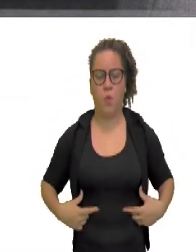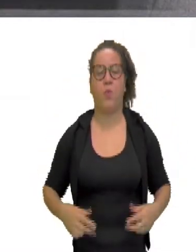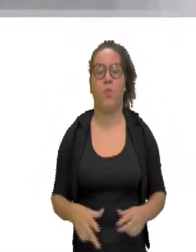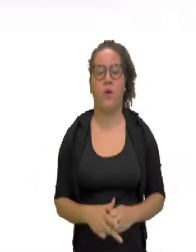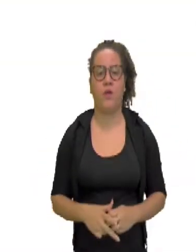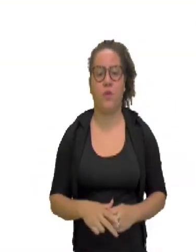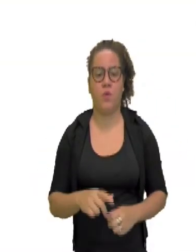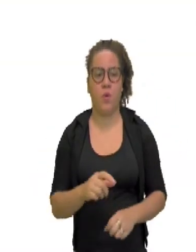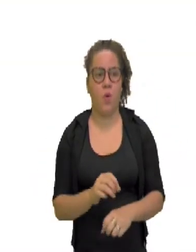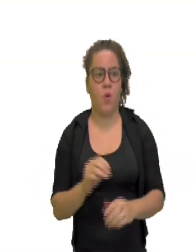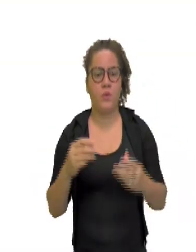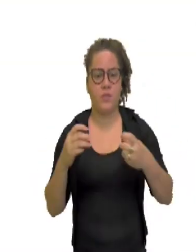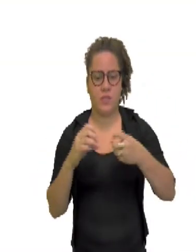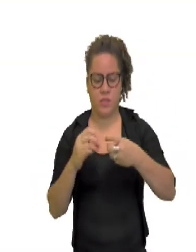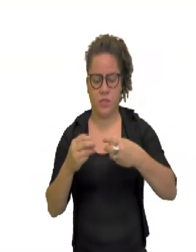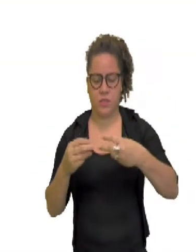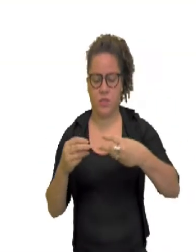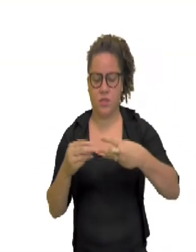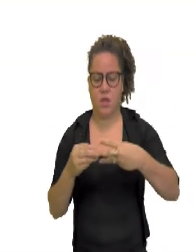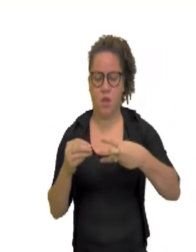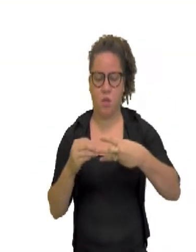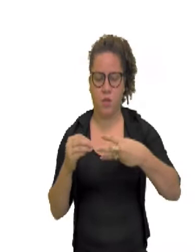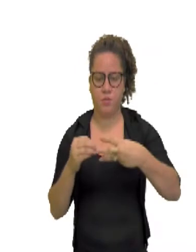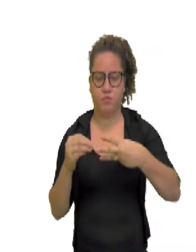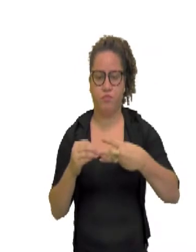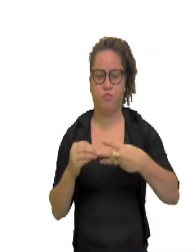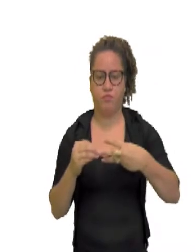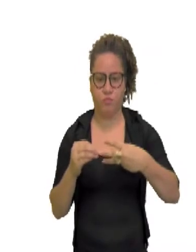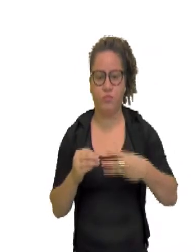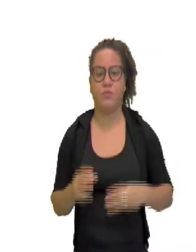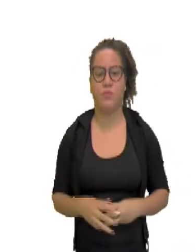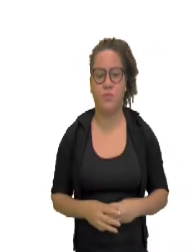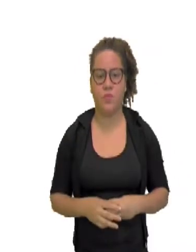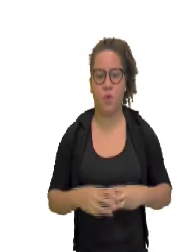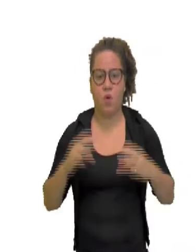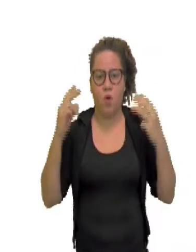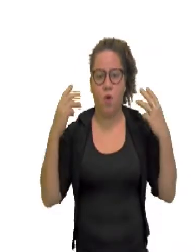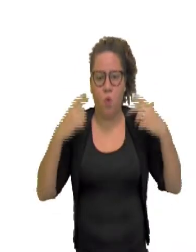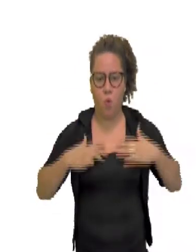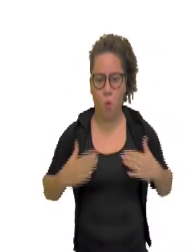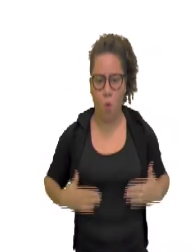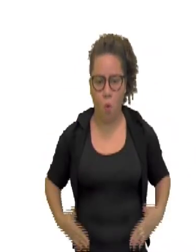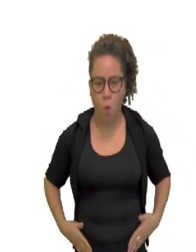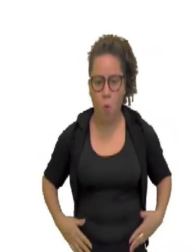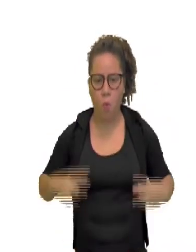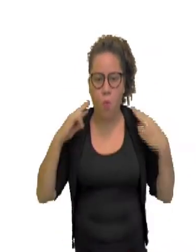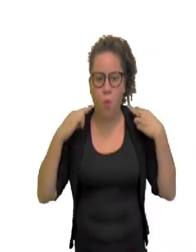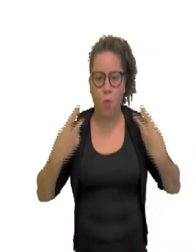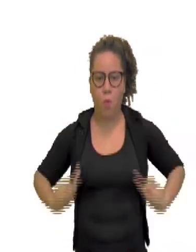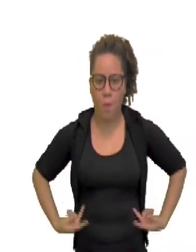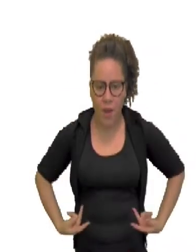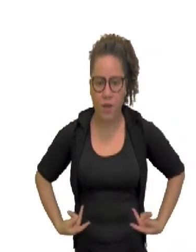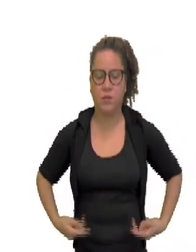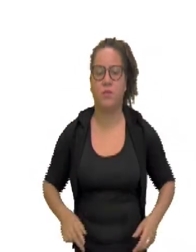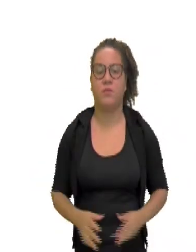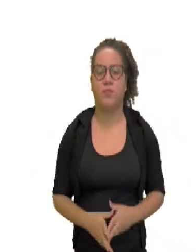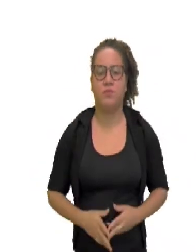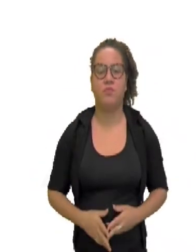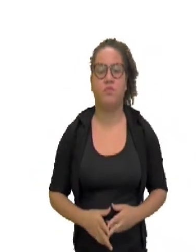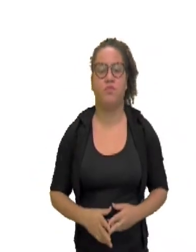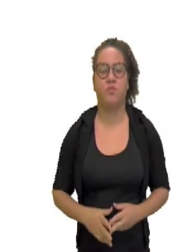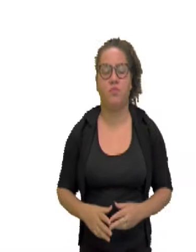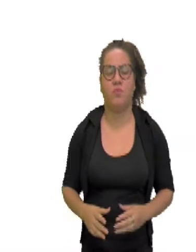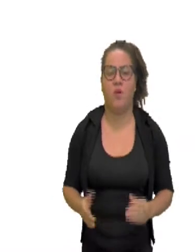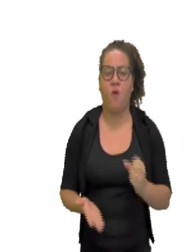As menores partes do corpo humano. O corpo humano, assim como o corpo de todos os outros seres vivos,